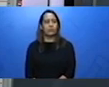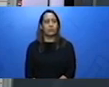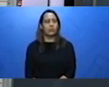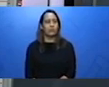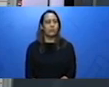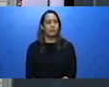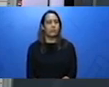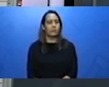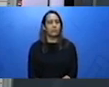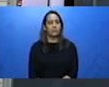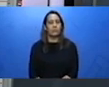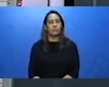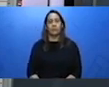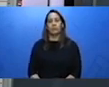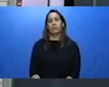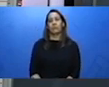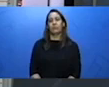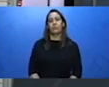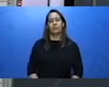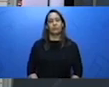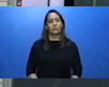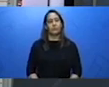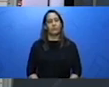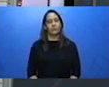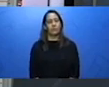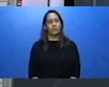K minúsculo.